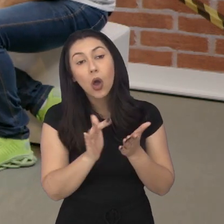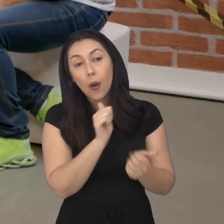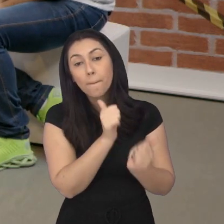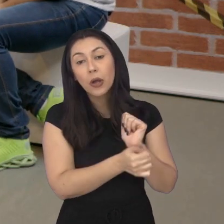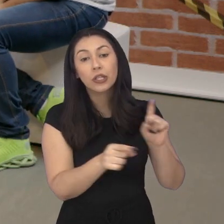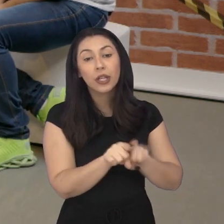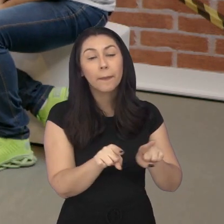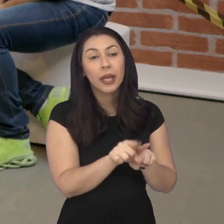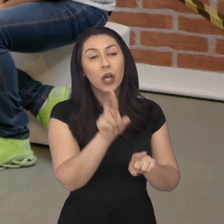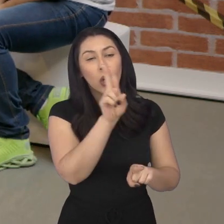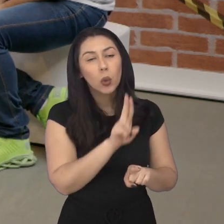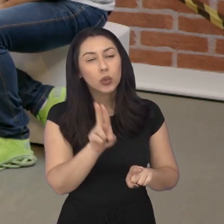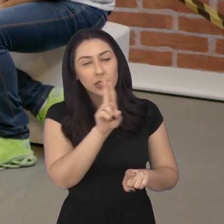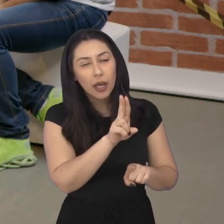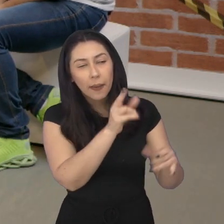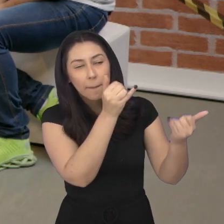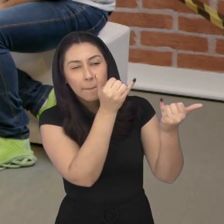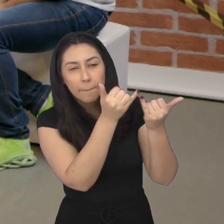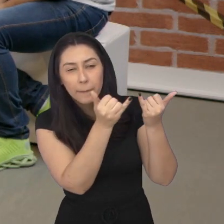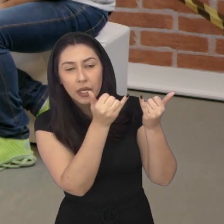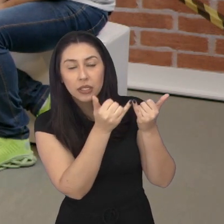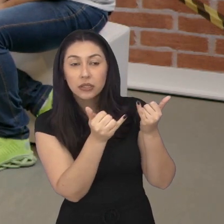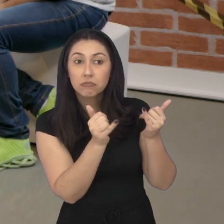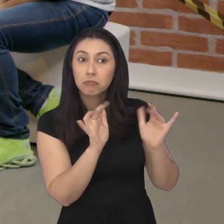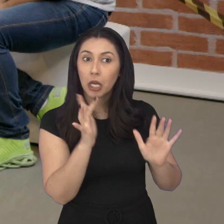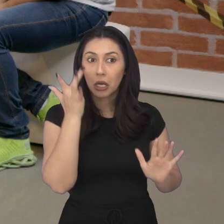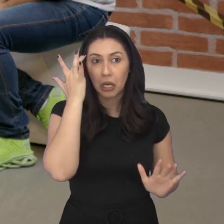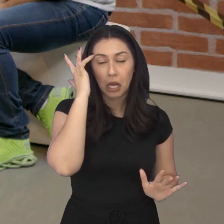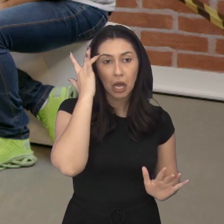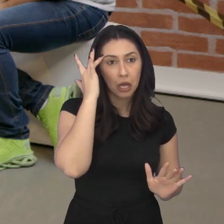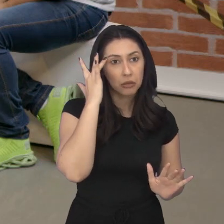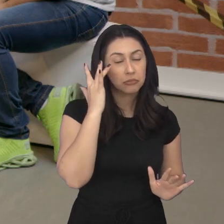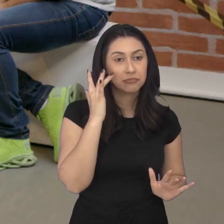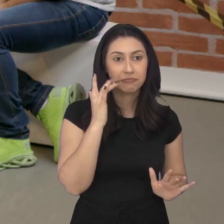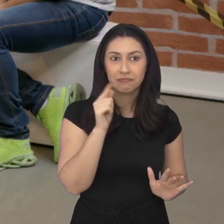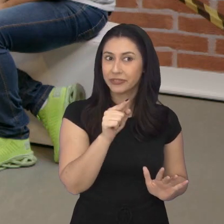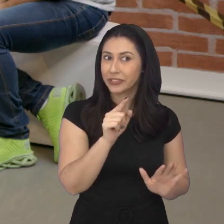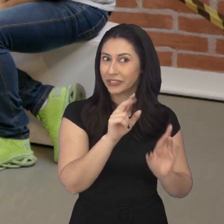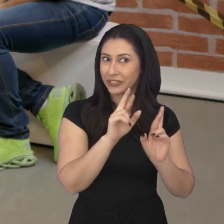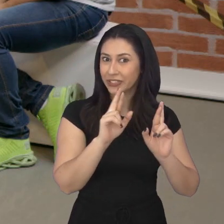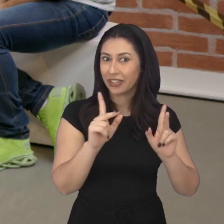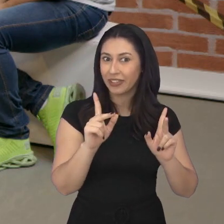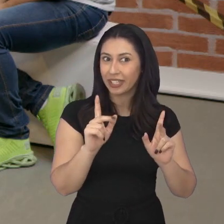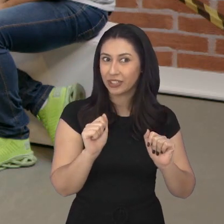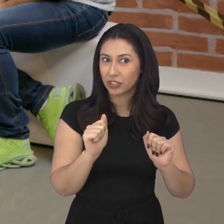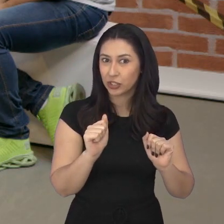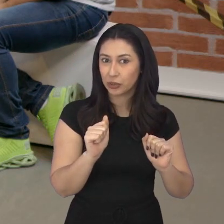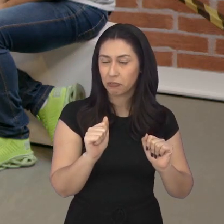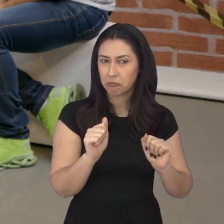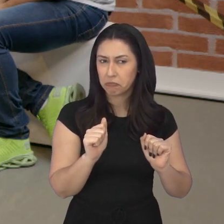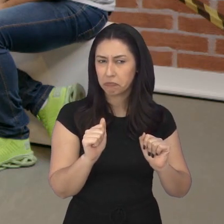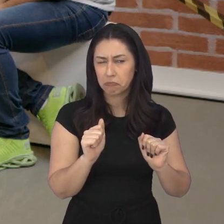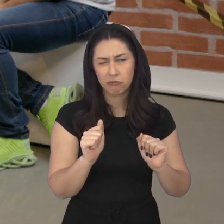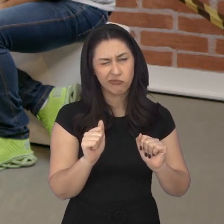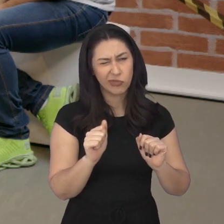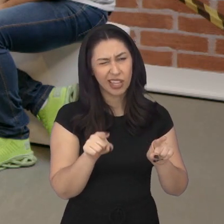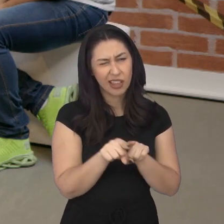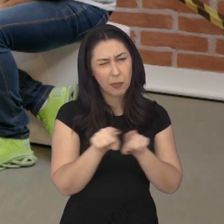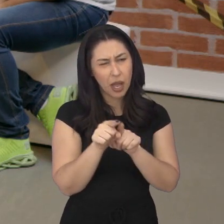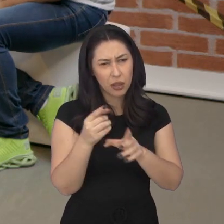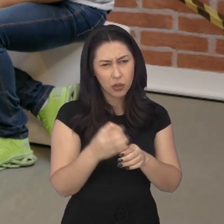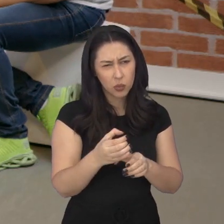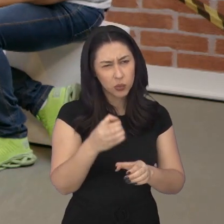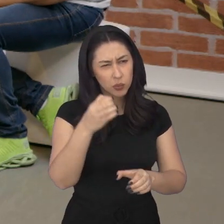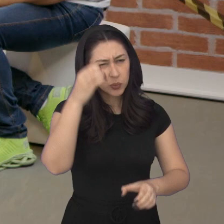usam coisas parecidas, assim, né? Mas eu acho que esse aí não é um traje de natação. Acho que ele tá treinando até por ele estar com